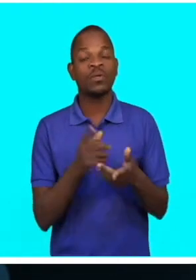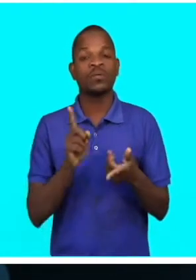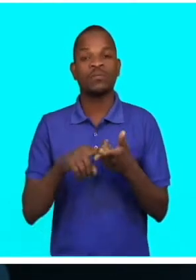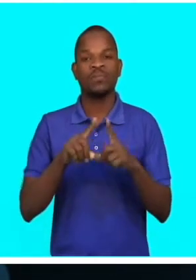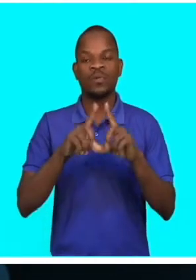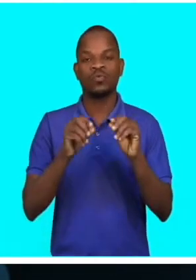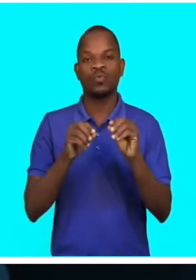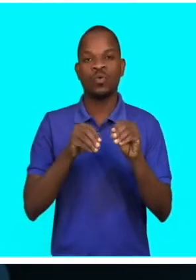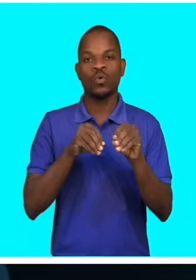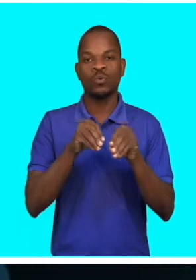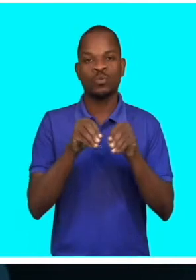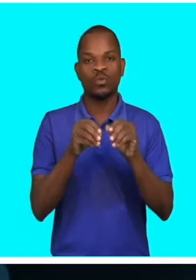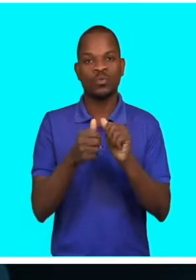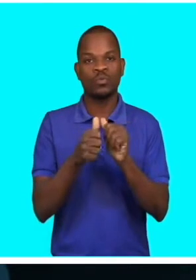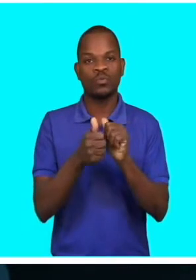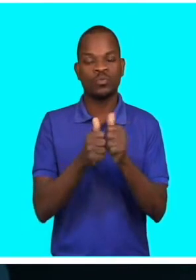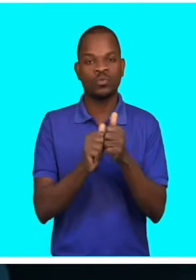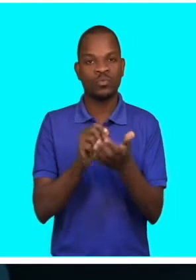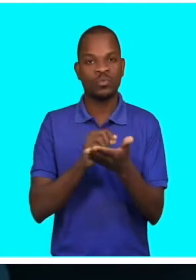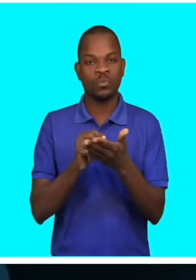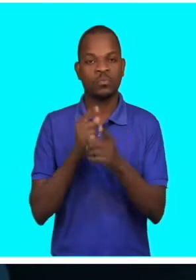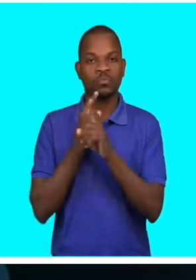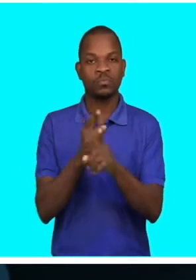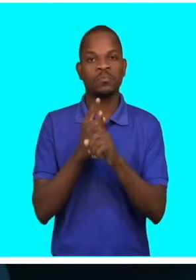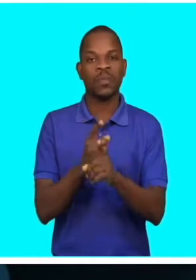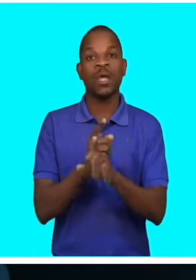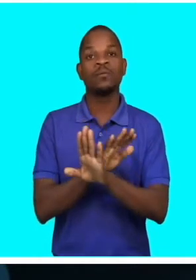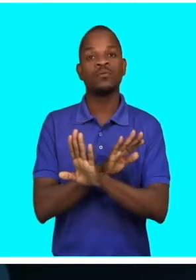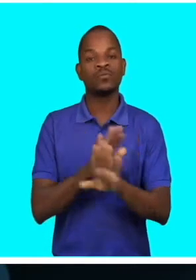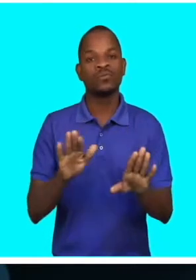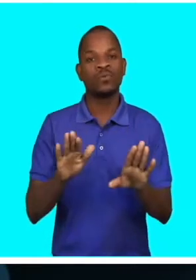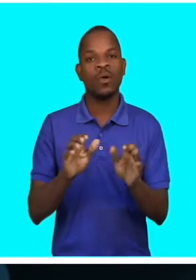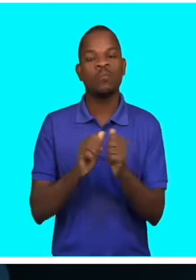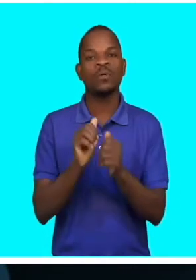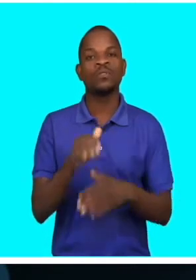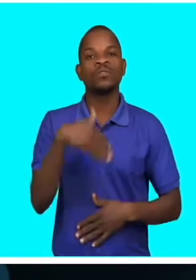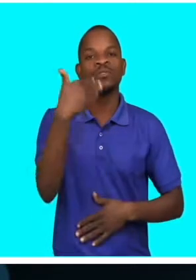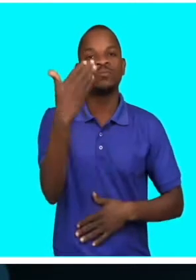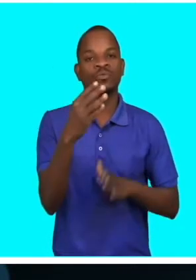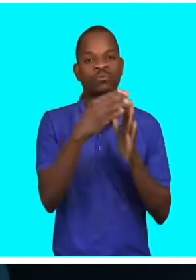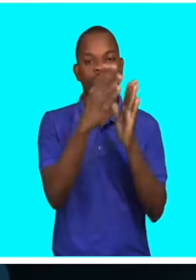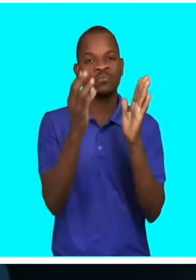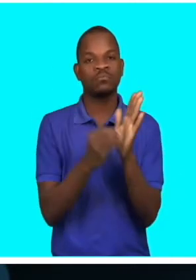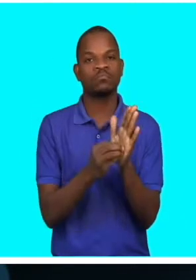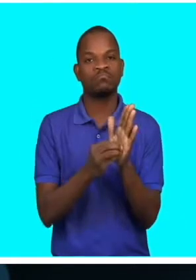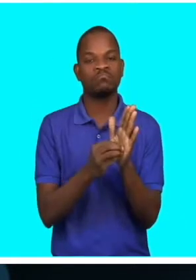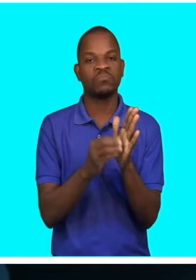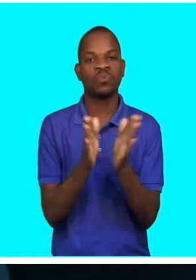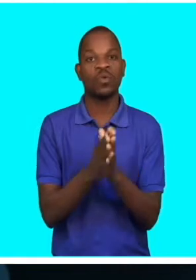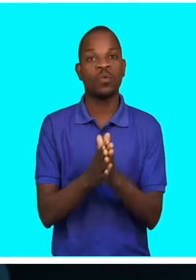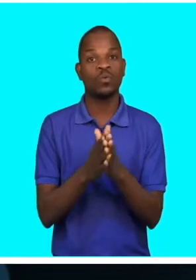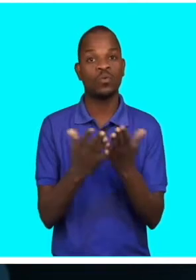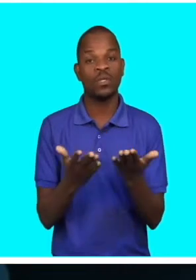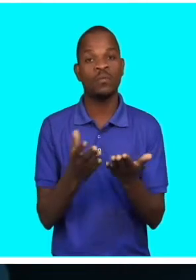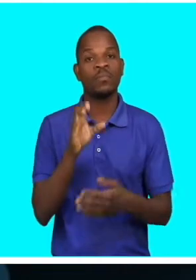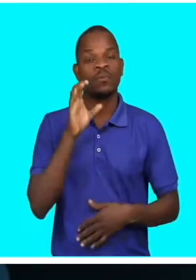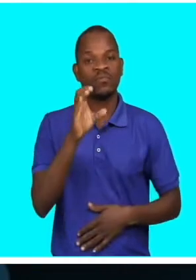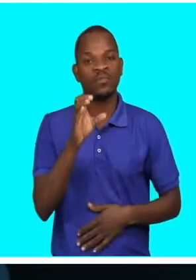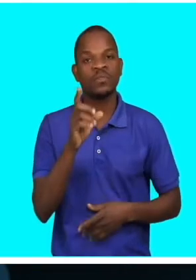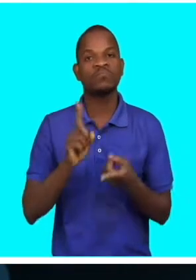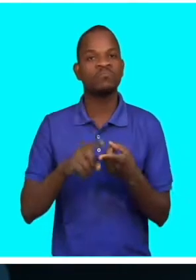para os jogos escolares é só ver, eles só vão lá para participar e a sua porcentagem não conta para a